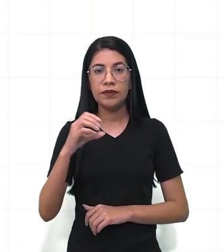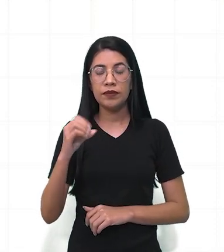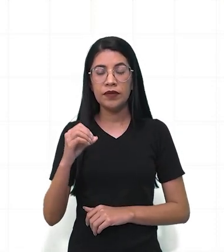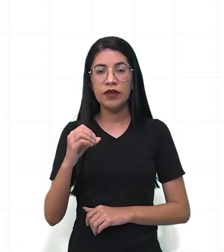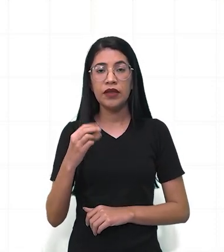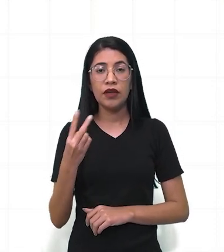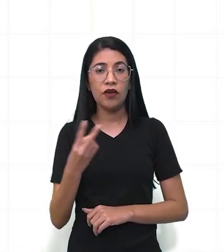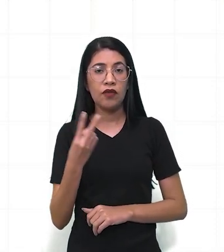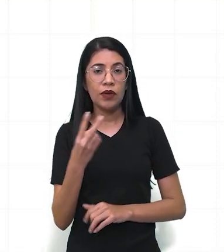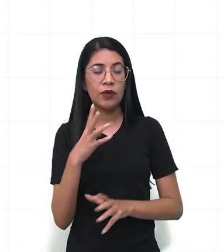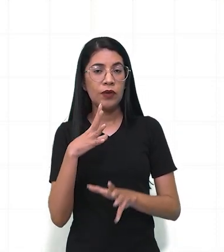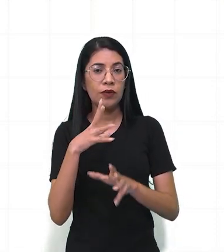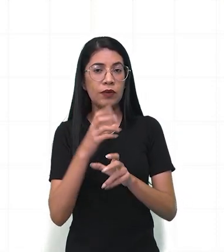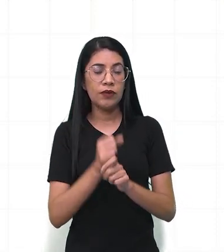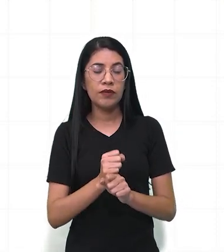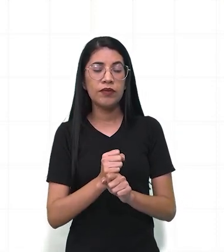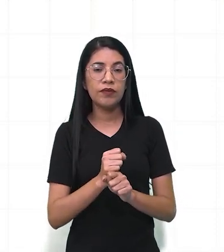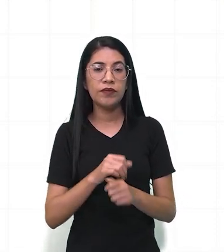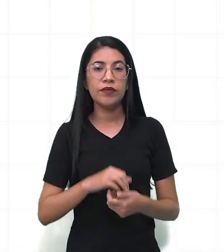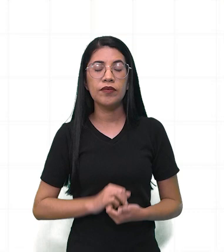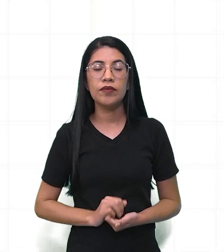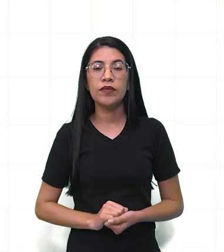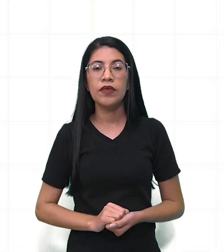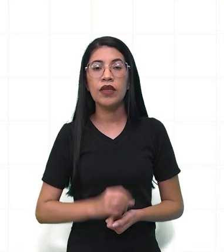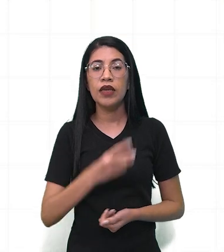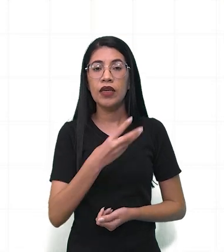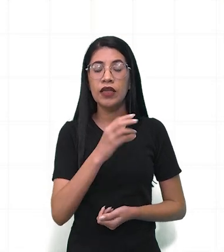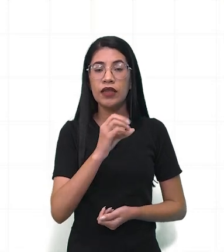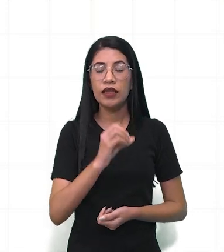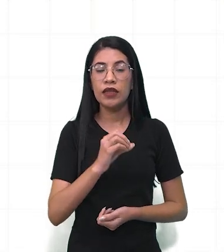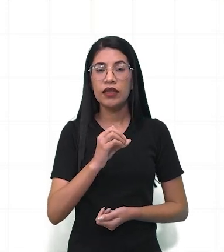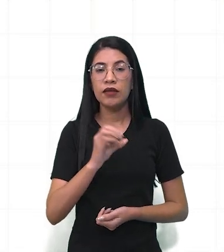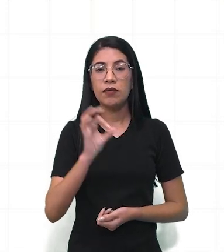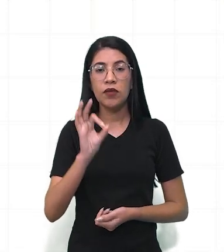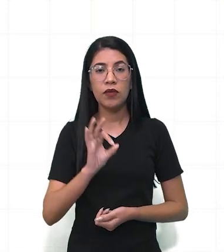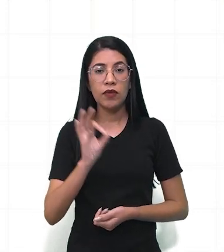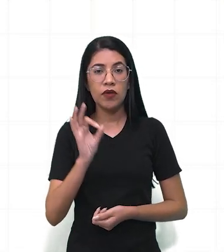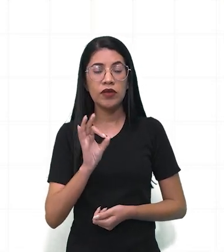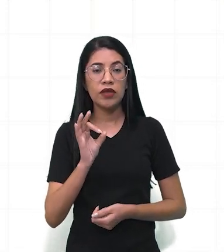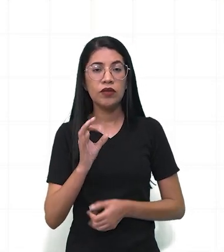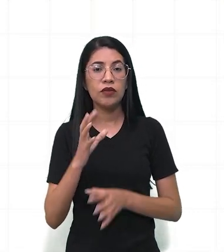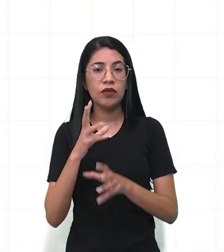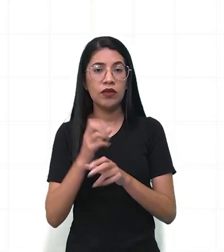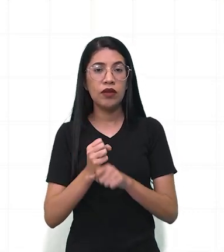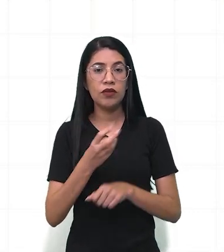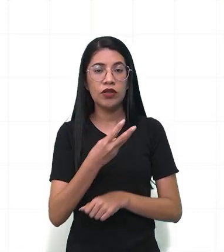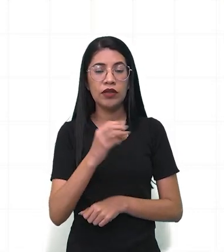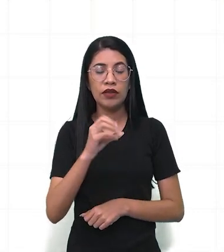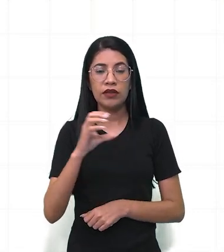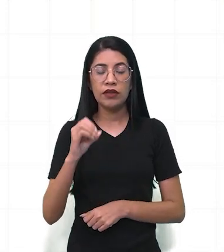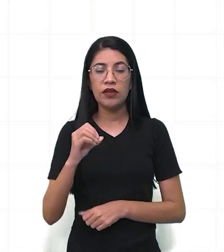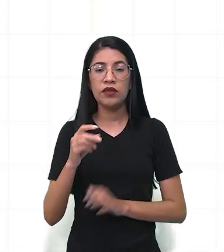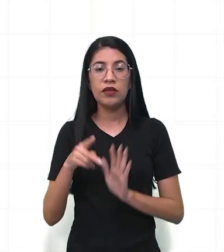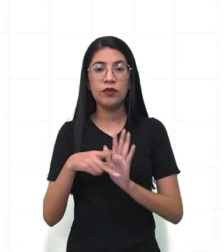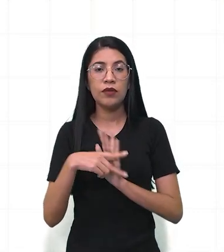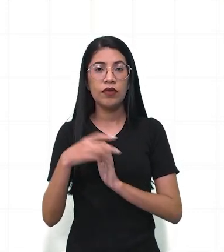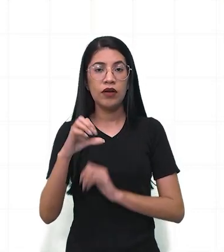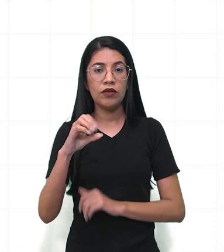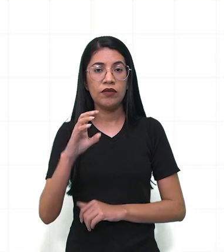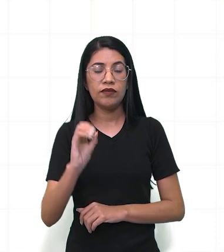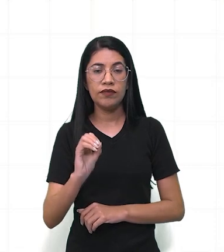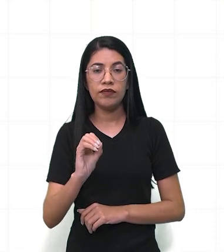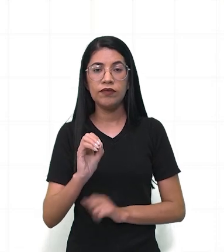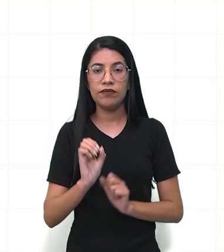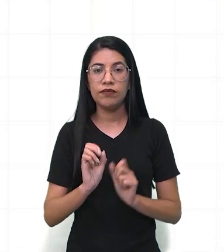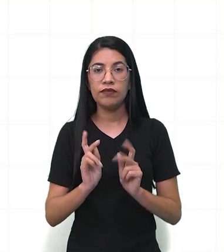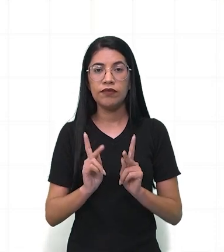E 30% desse valor total é igual ao 90, que nós já tínhamos no início, certo? Então, a